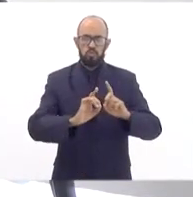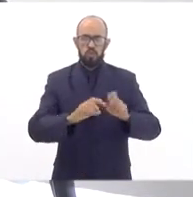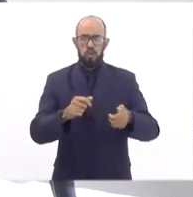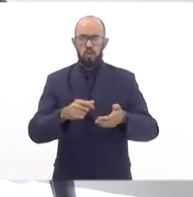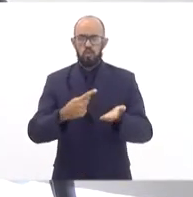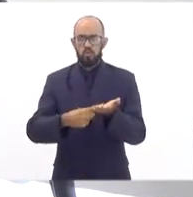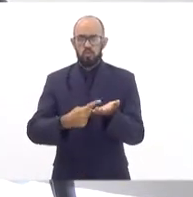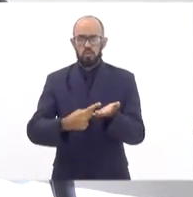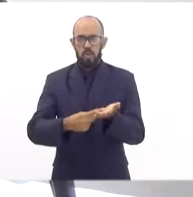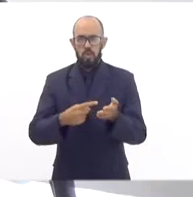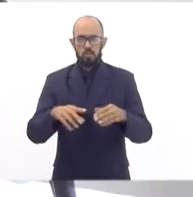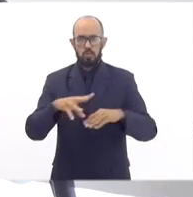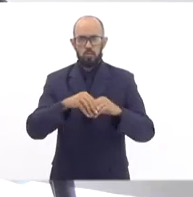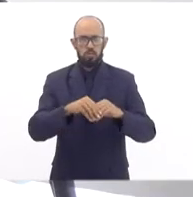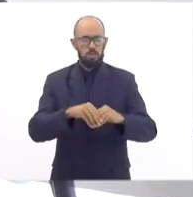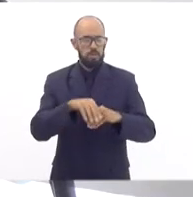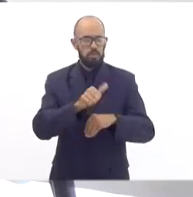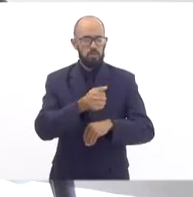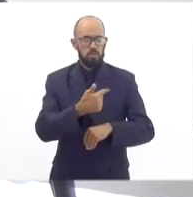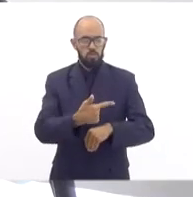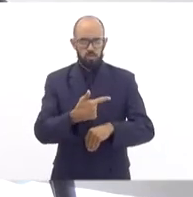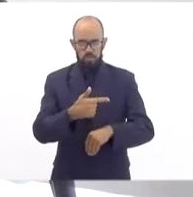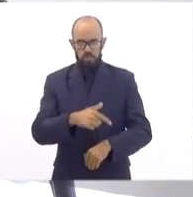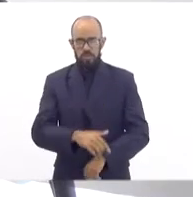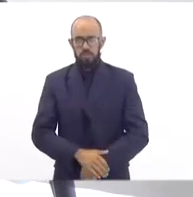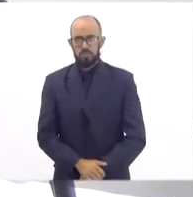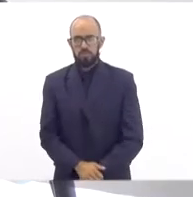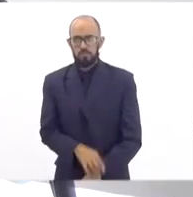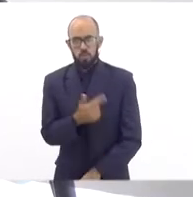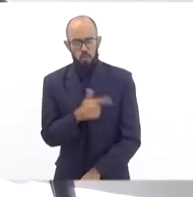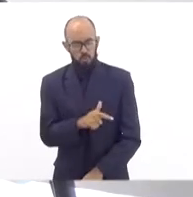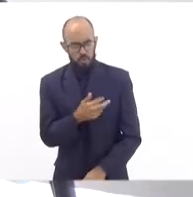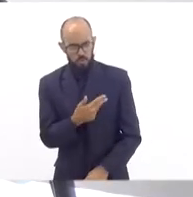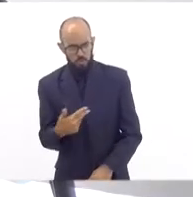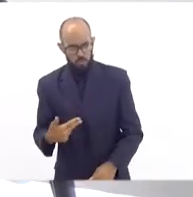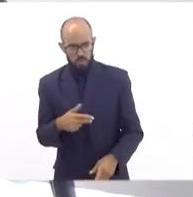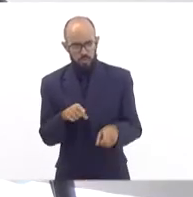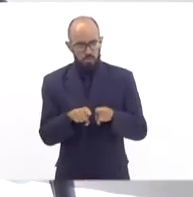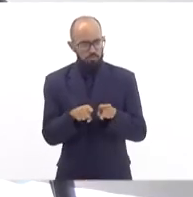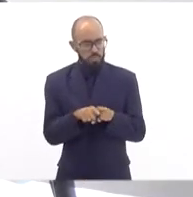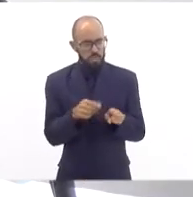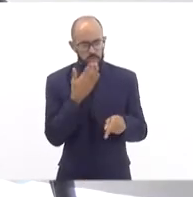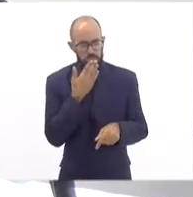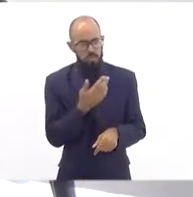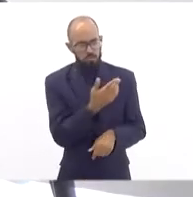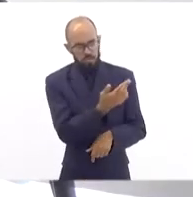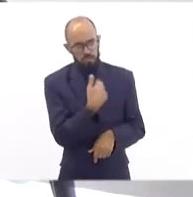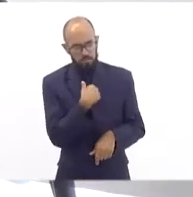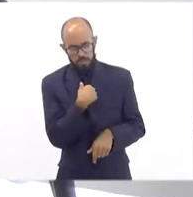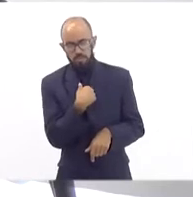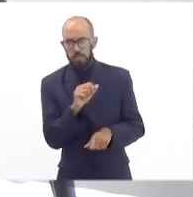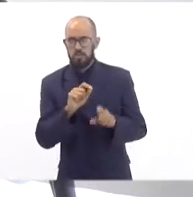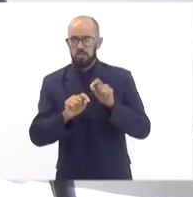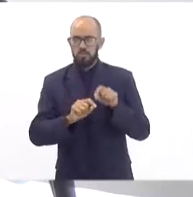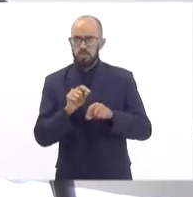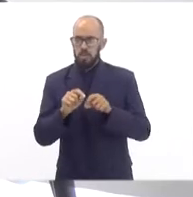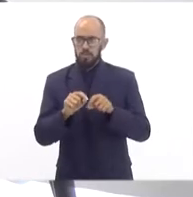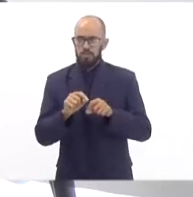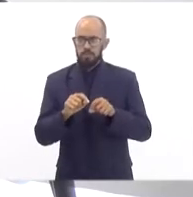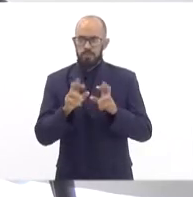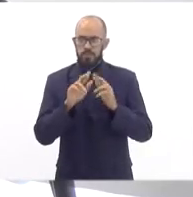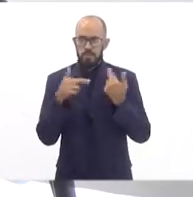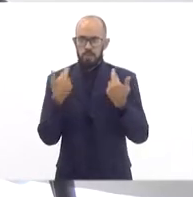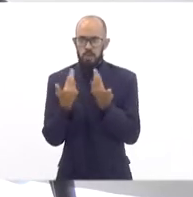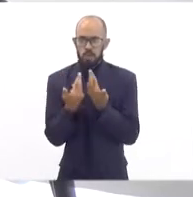ser o 12º? Essa é uma questão. Né? Uma outra questão que eu queria que a senhora dissesse é a seguinte. Nessas